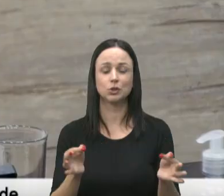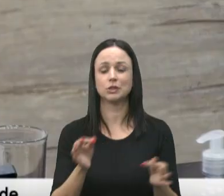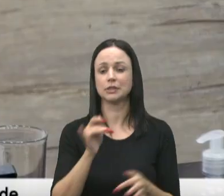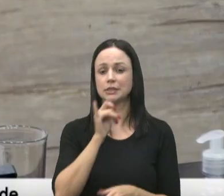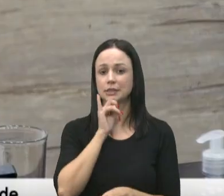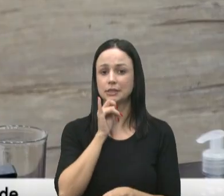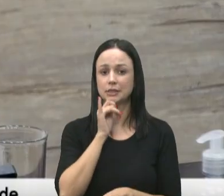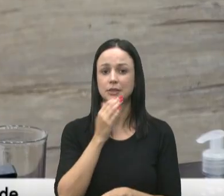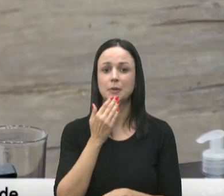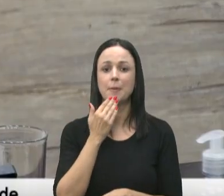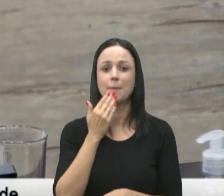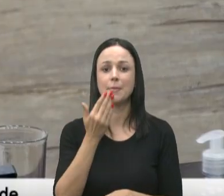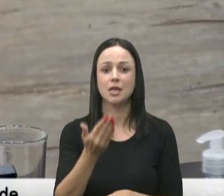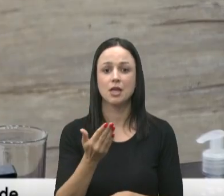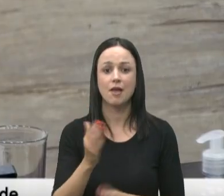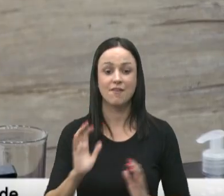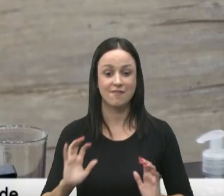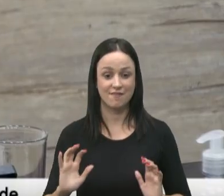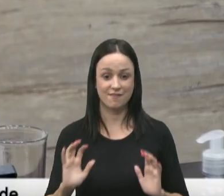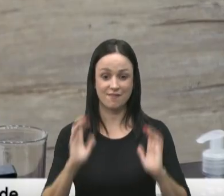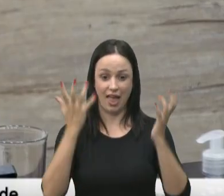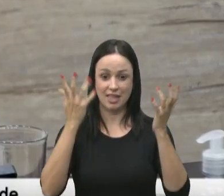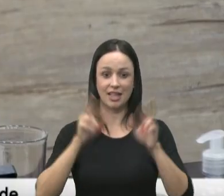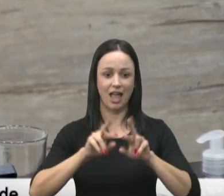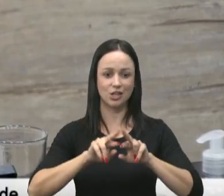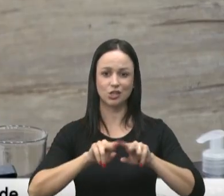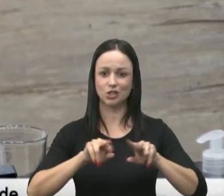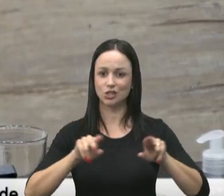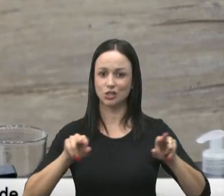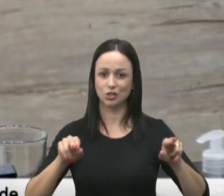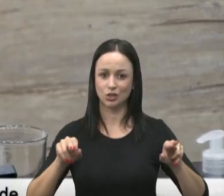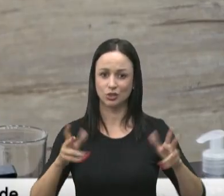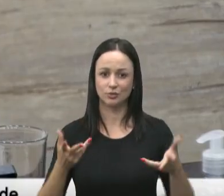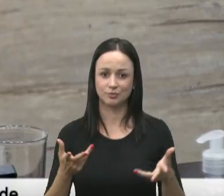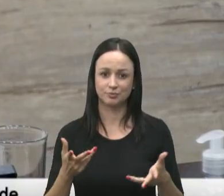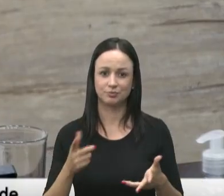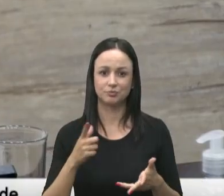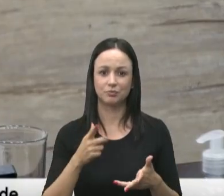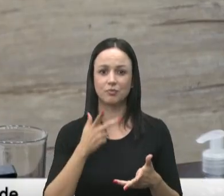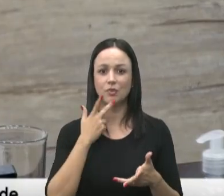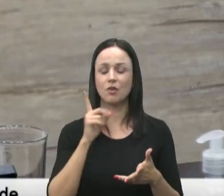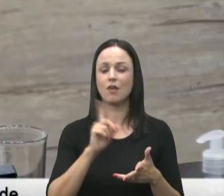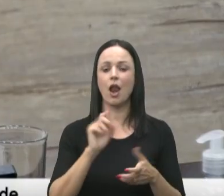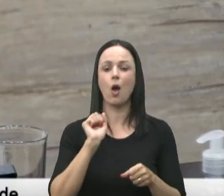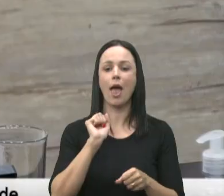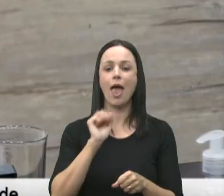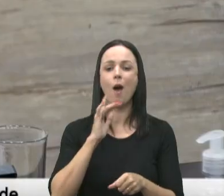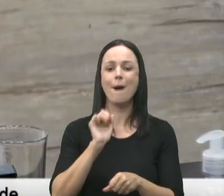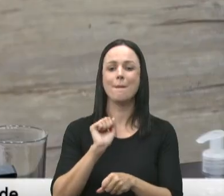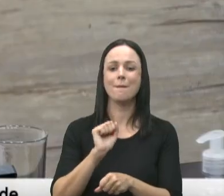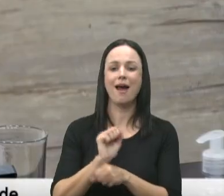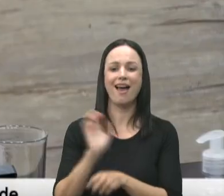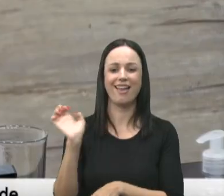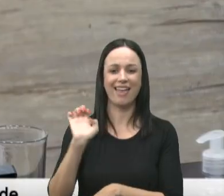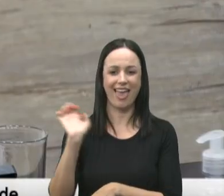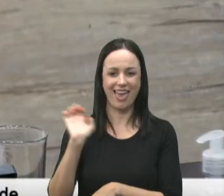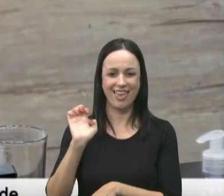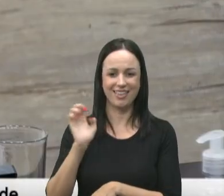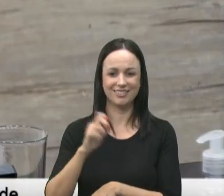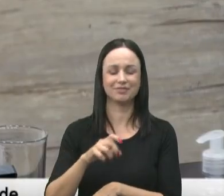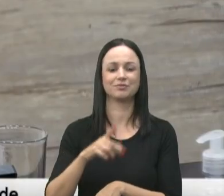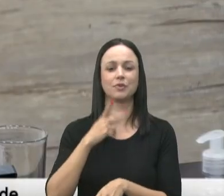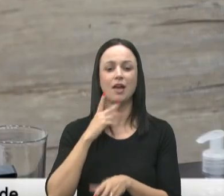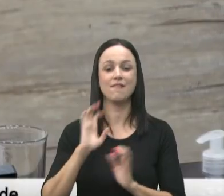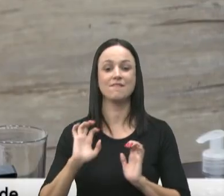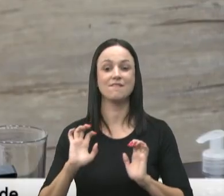solicitação para uma festa da diversidade, não dava nem para falar que era uma parada gay, porque não era isso, era uma festa da